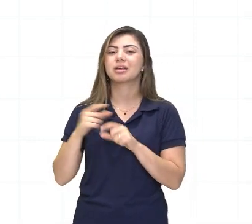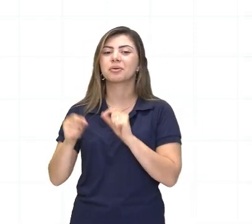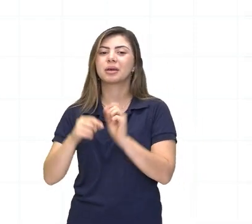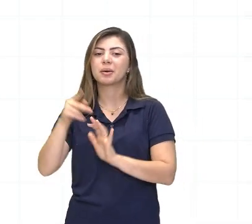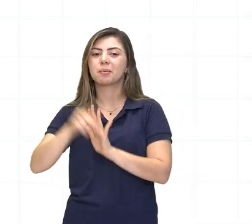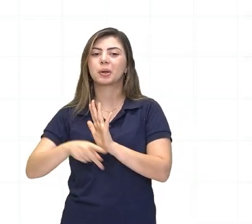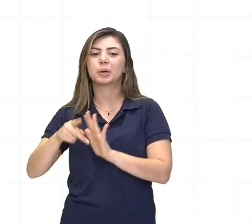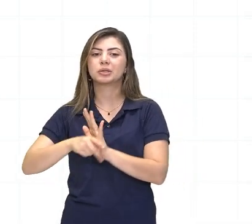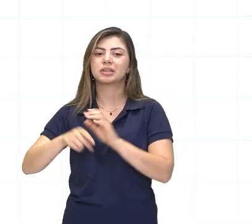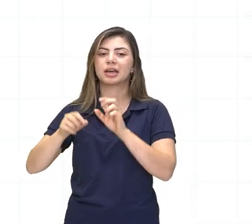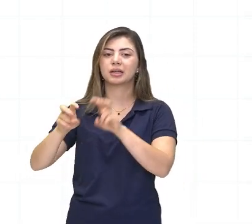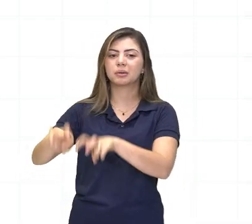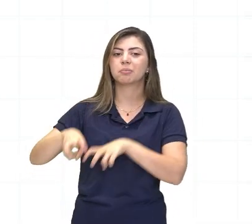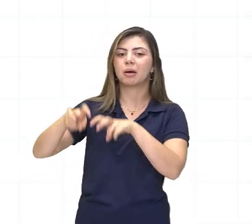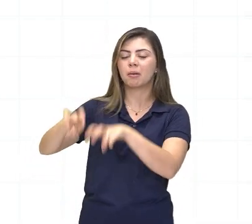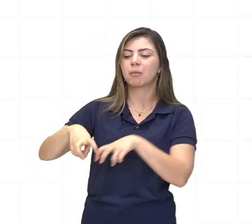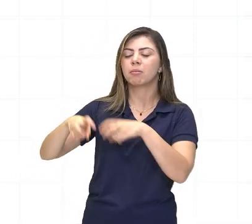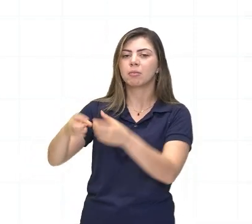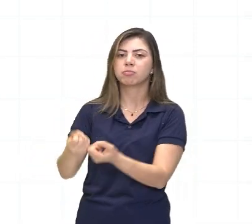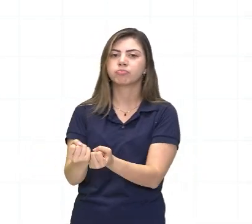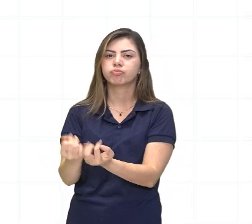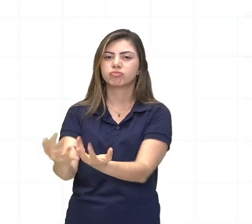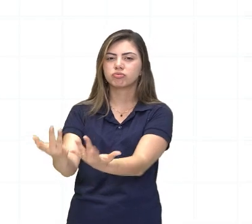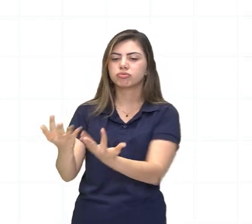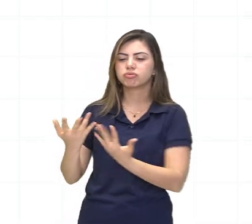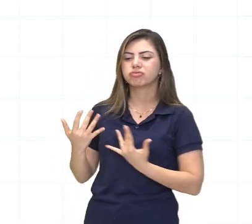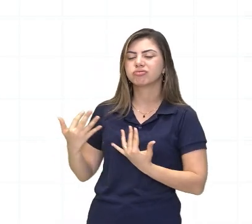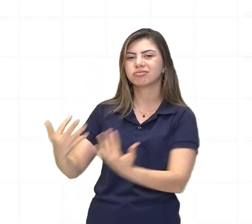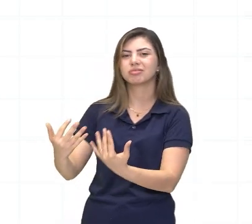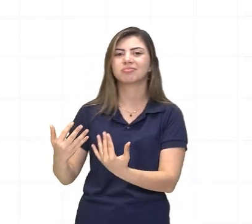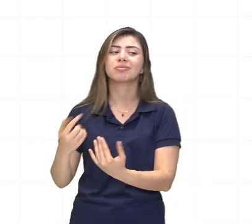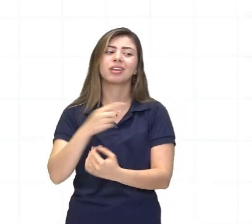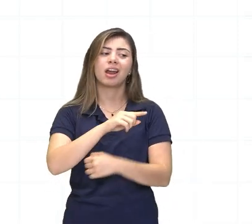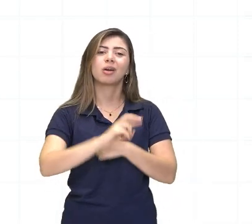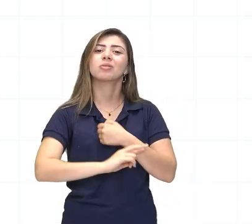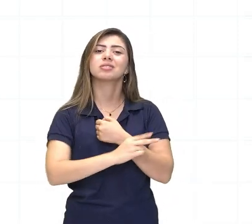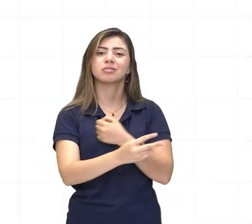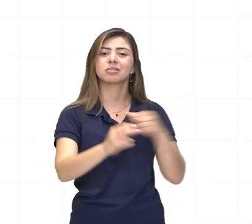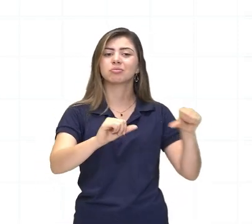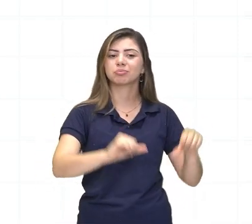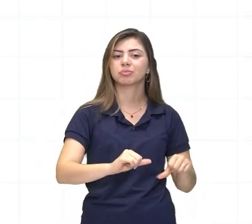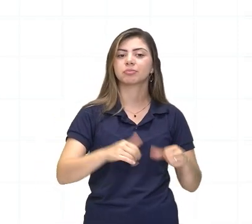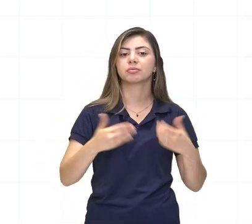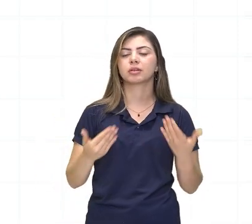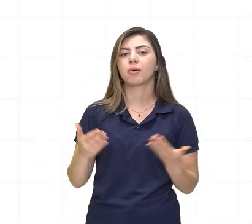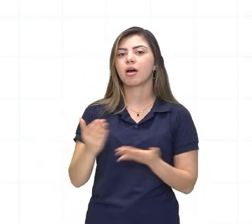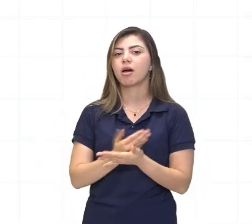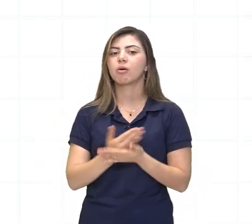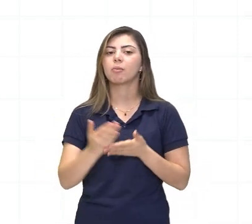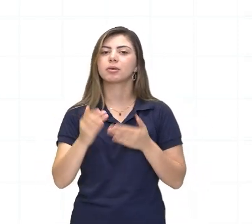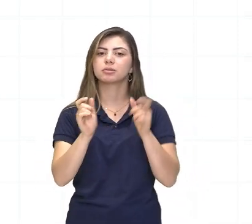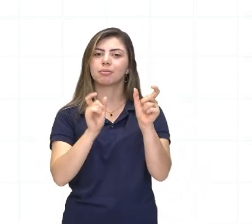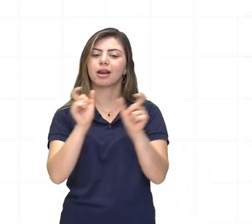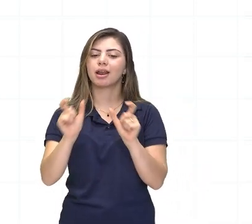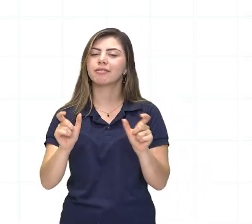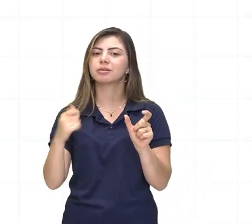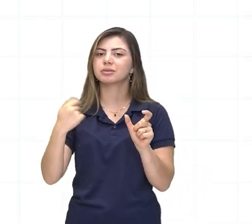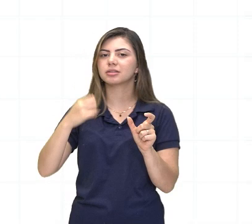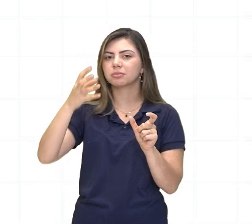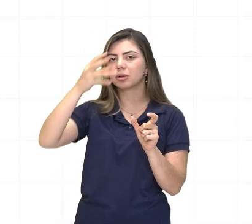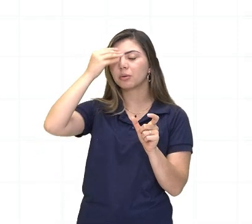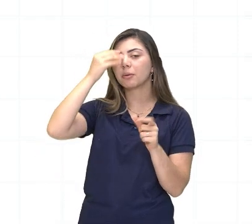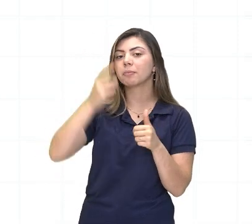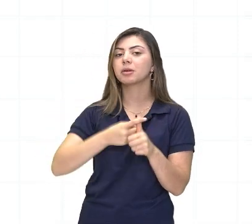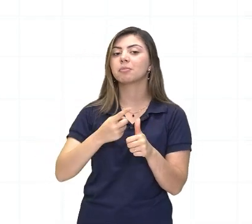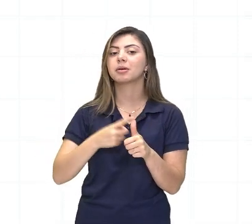projetos de produção de monocultivo em grande escala. Alguns termos que talvez a gente precise fixar, né? Primeiro, que a gente